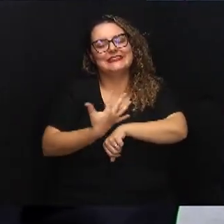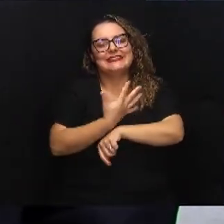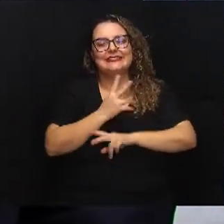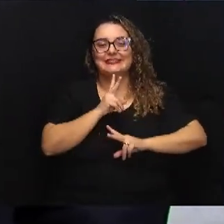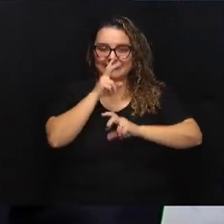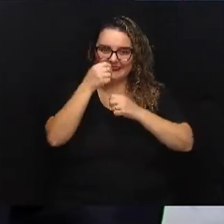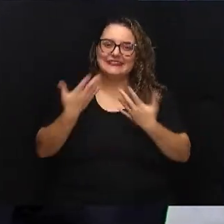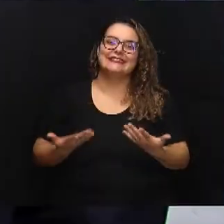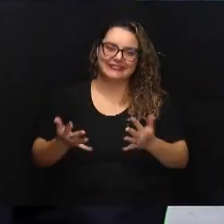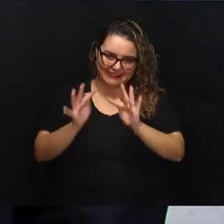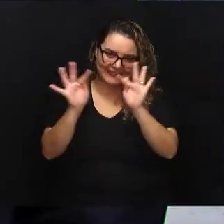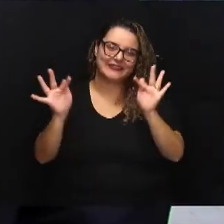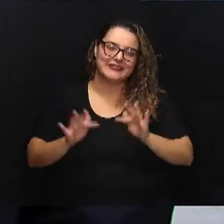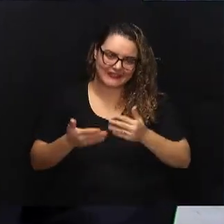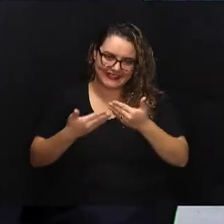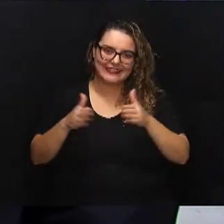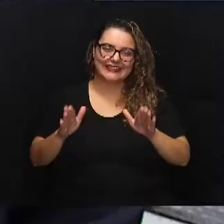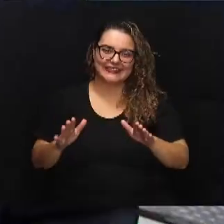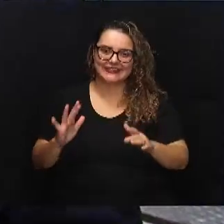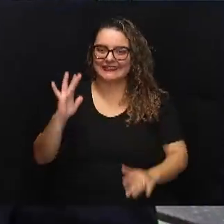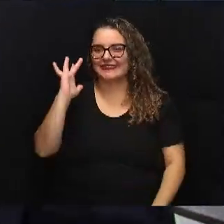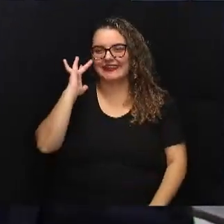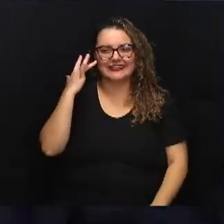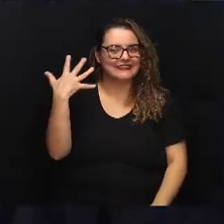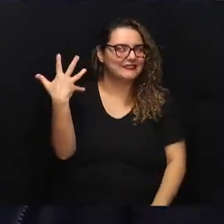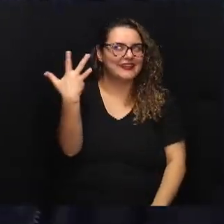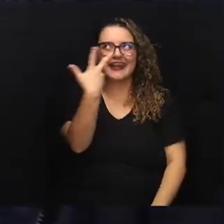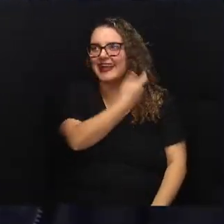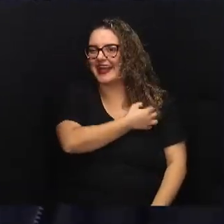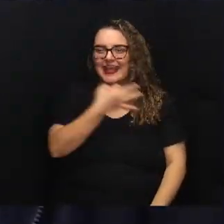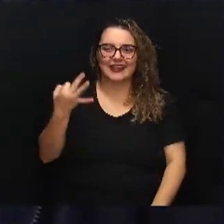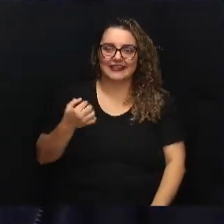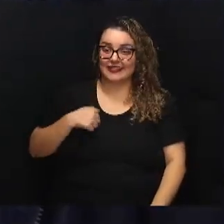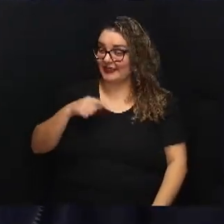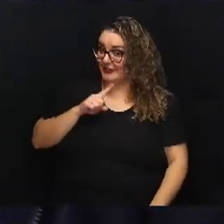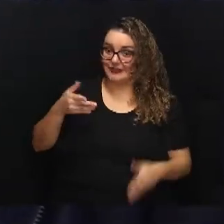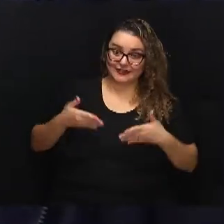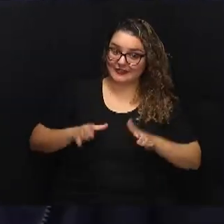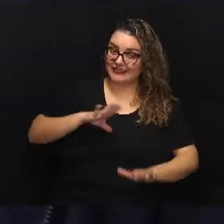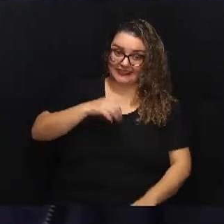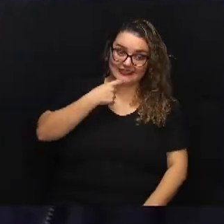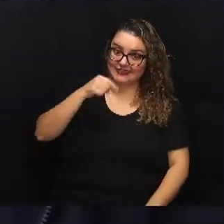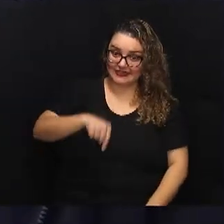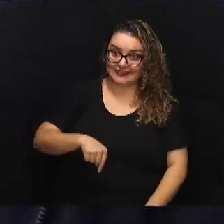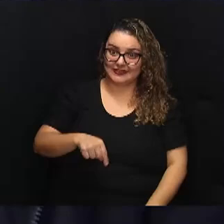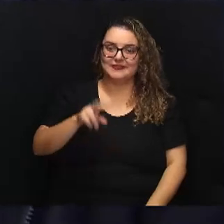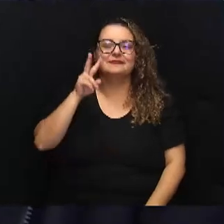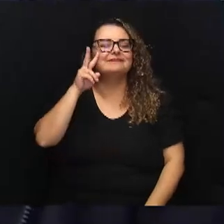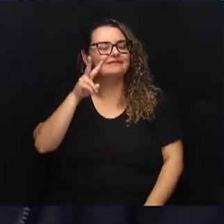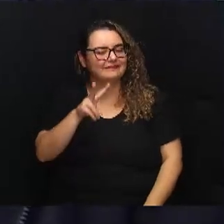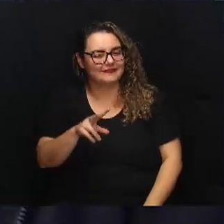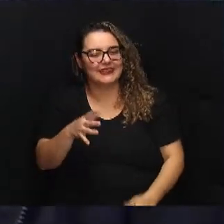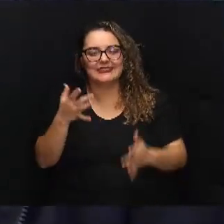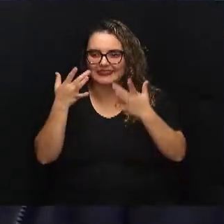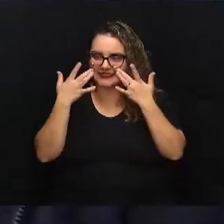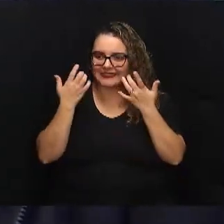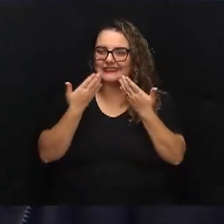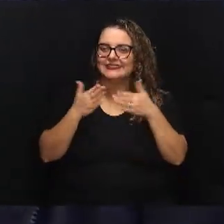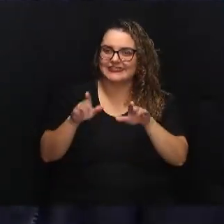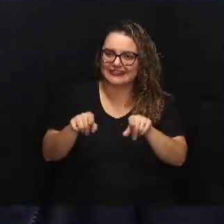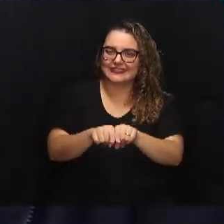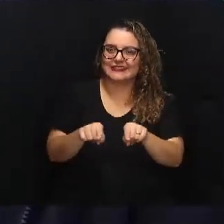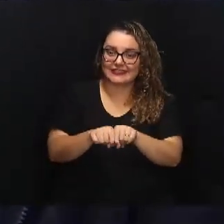assim. Estou bem feliz com a abertura, estou achando lindo. Eu não sou campineiro, mas vi esse teatro funcionando também,